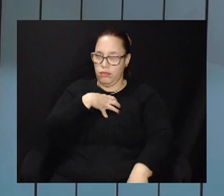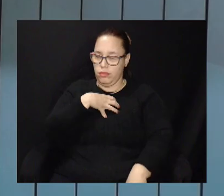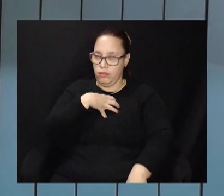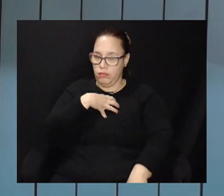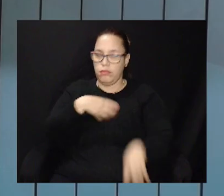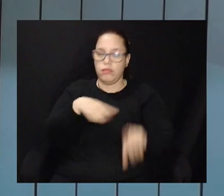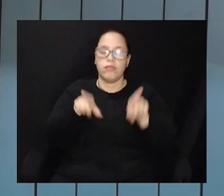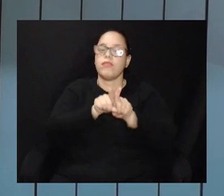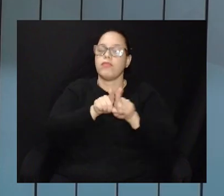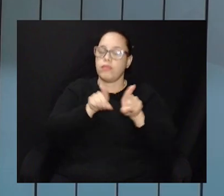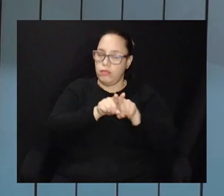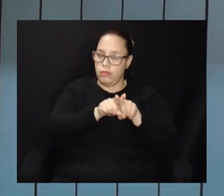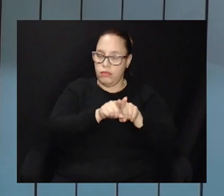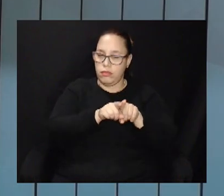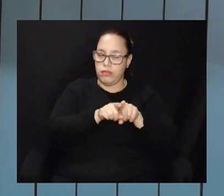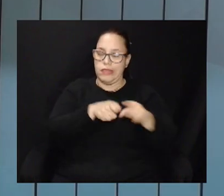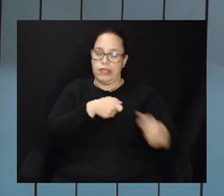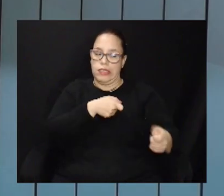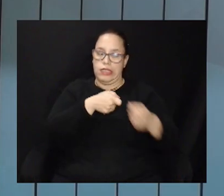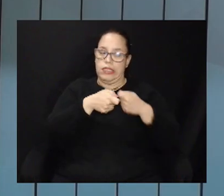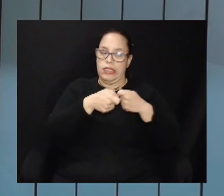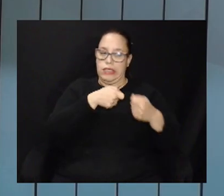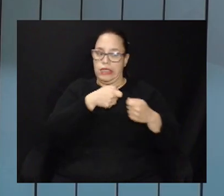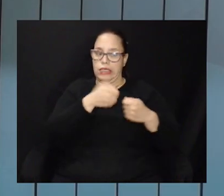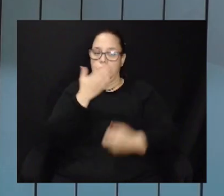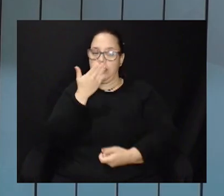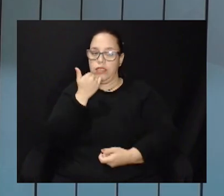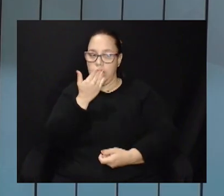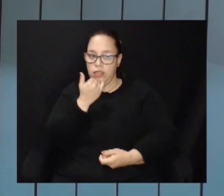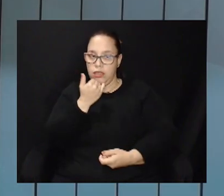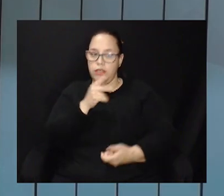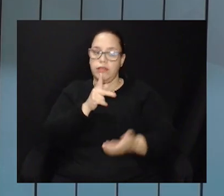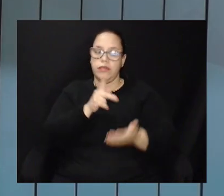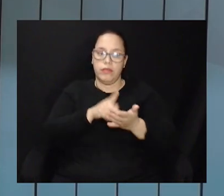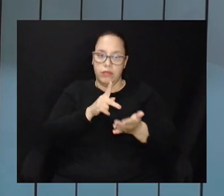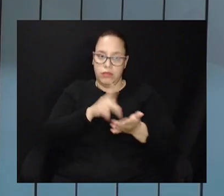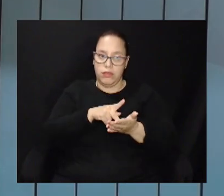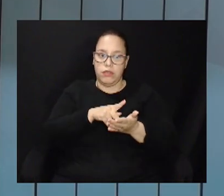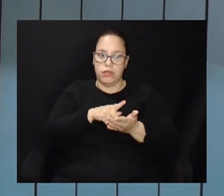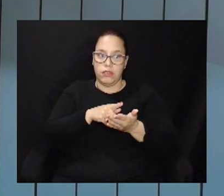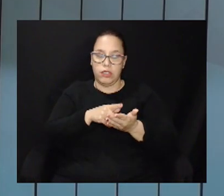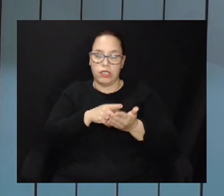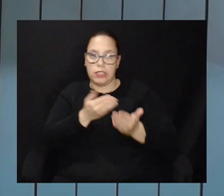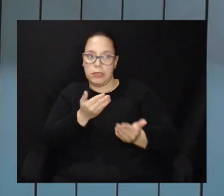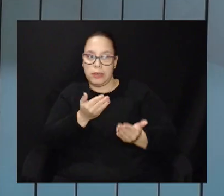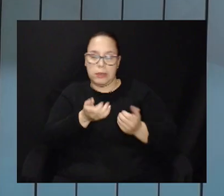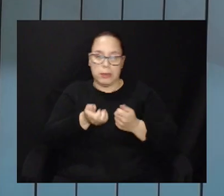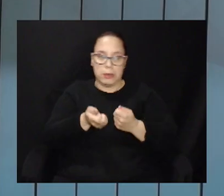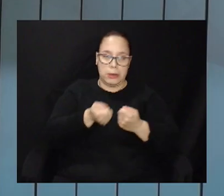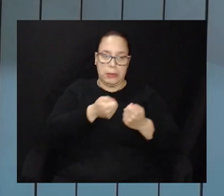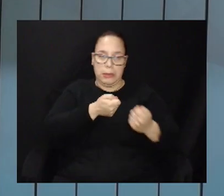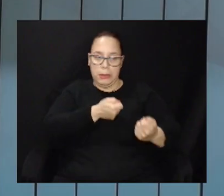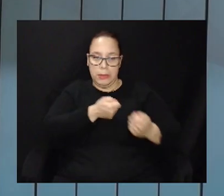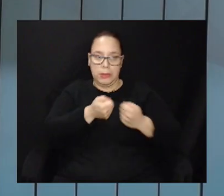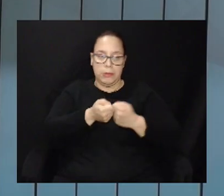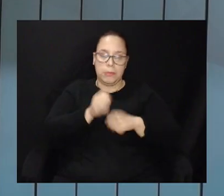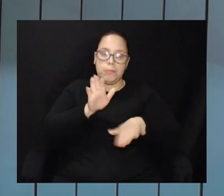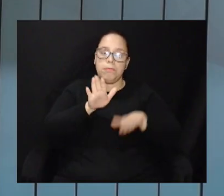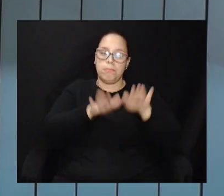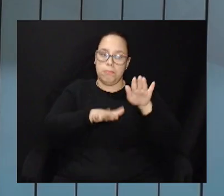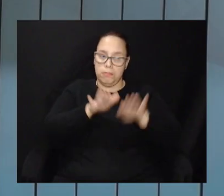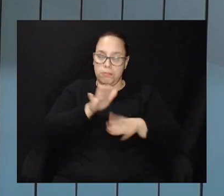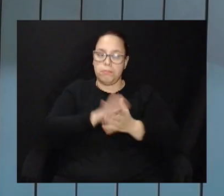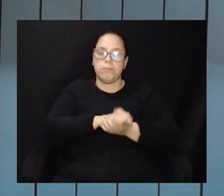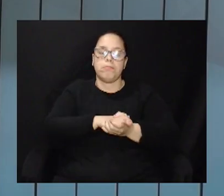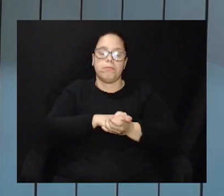que controlar essa alimentação, né? Ter uma alimentação balanceada, equilibrada e talvez ali fazer